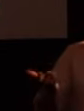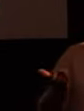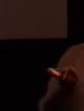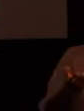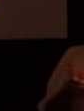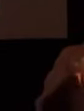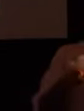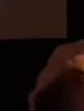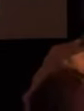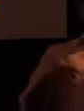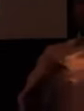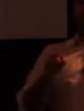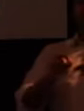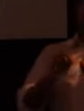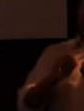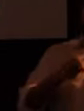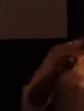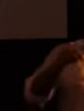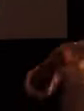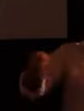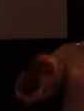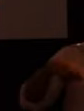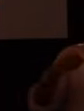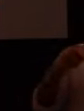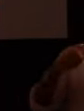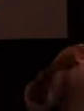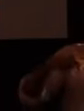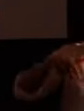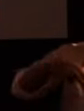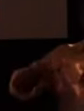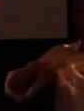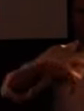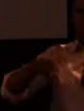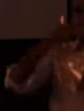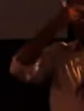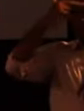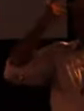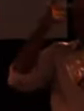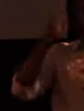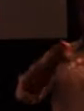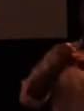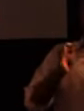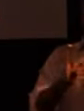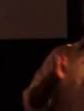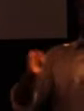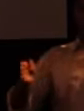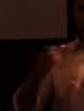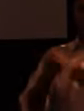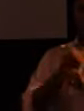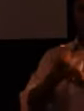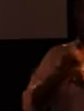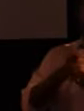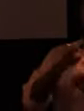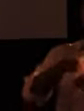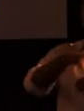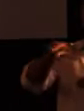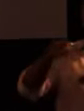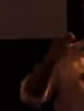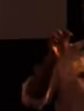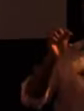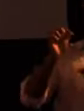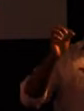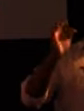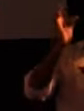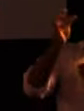área para conformação de calçadas, para ampliação de ruas, para uma necessidade de futura